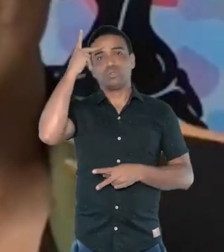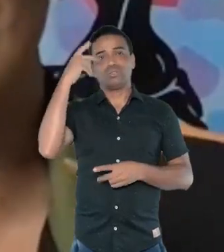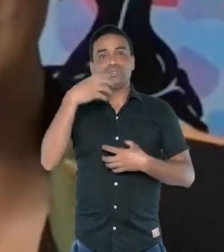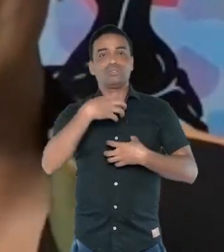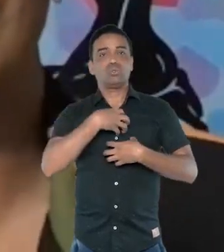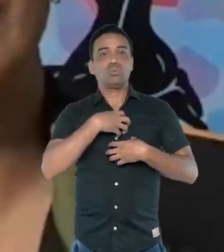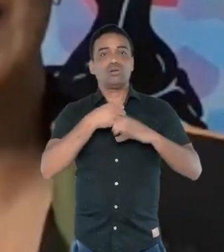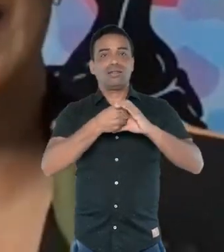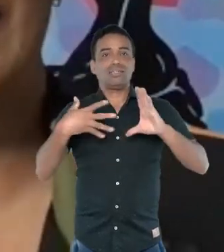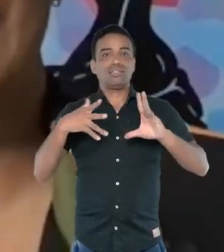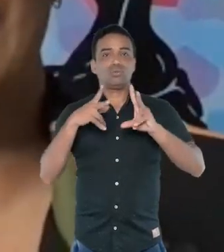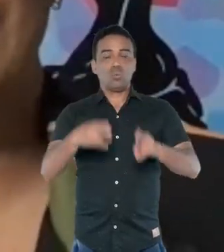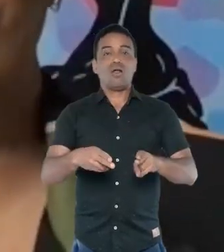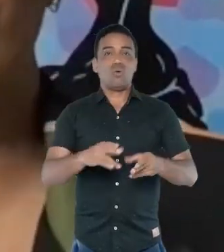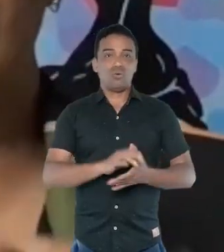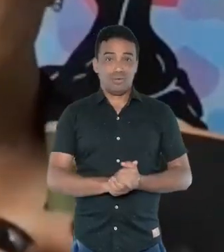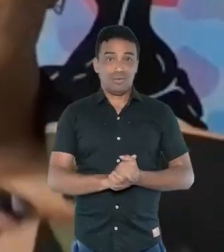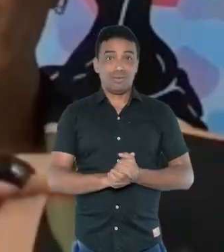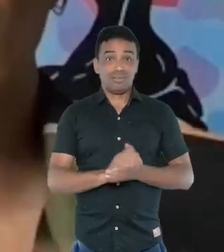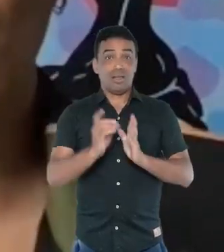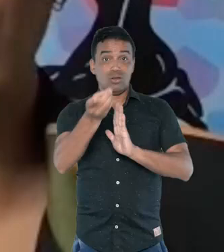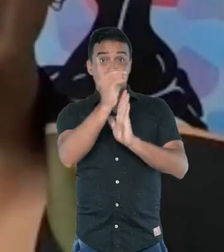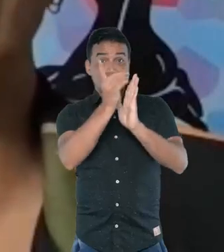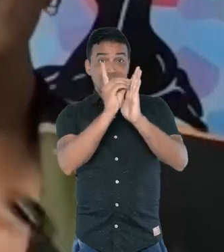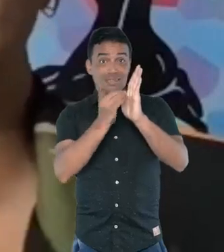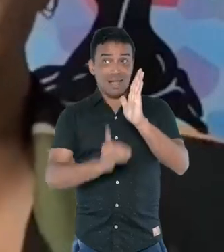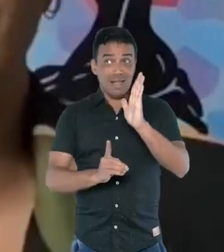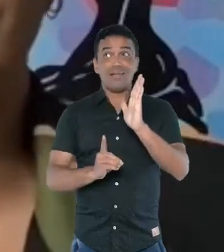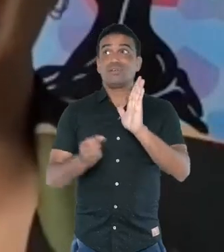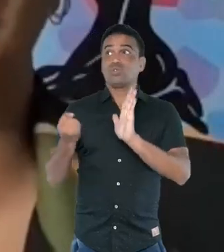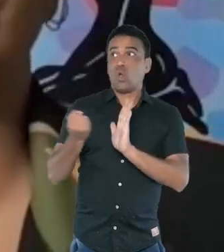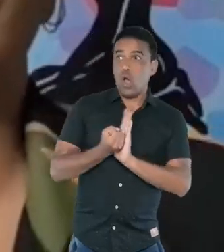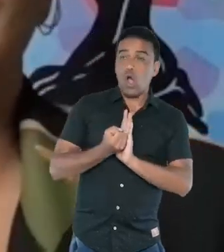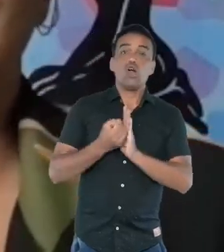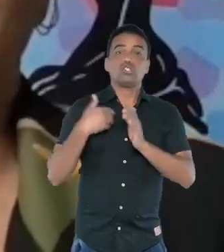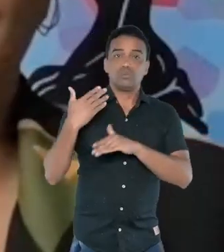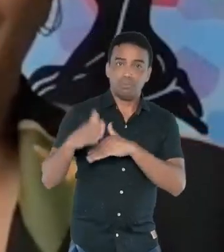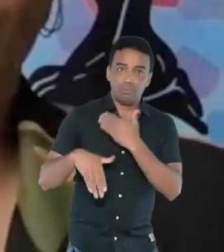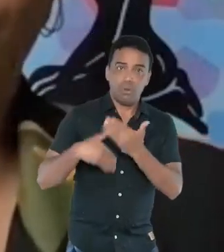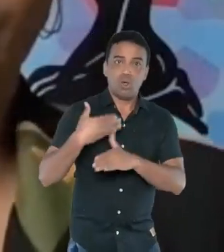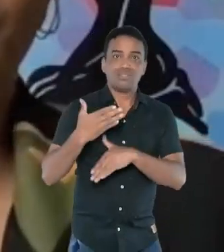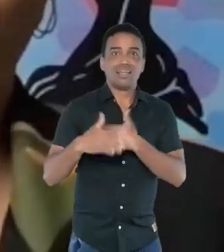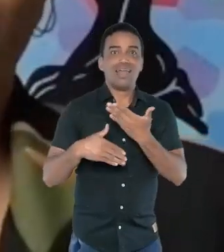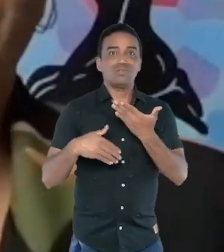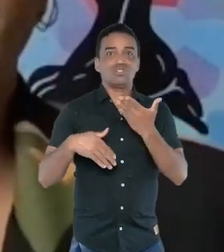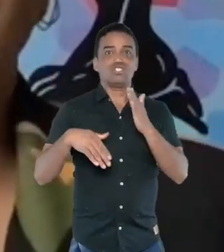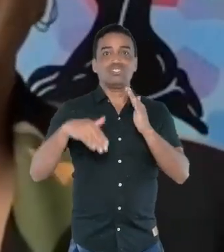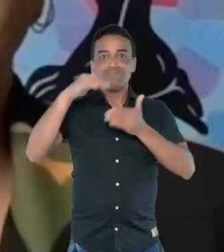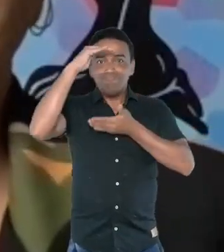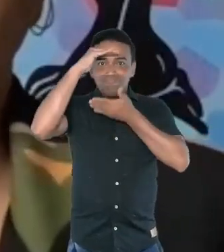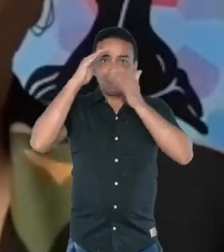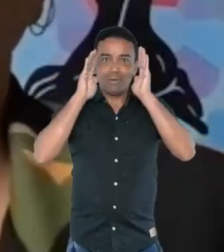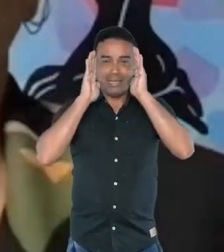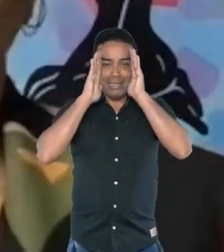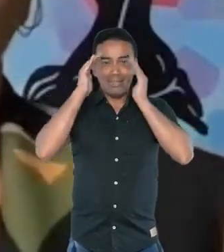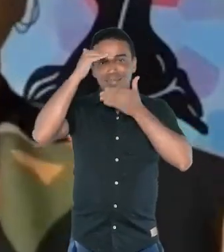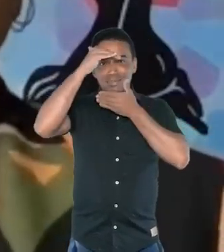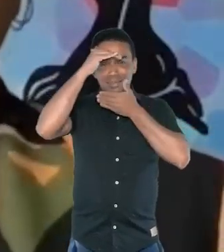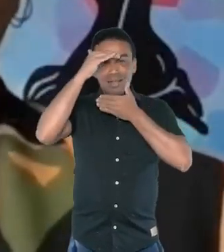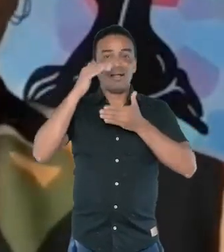por design, a gente criou códigos, processos, num processo de padronização